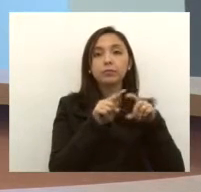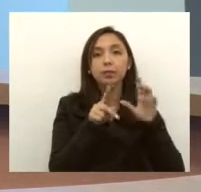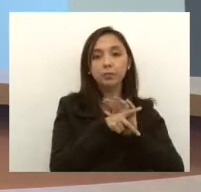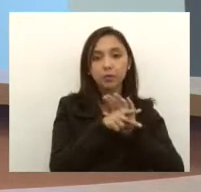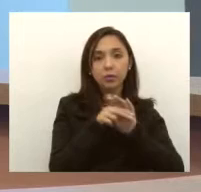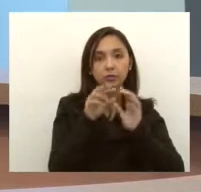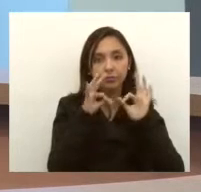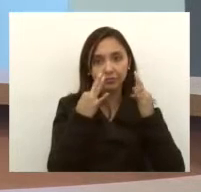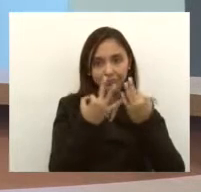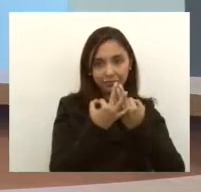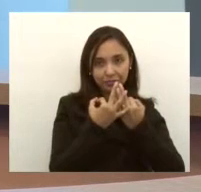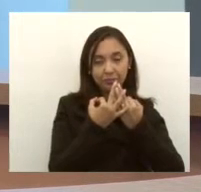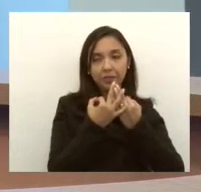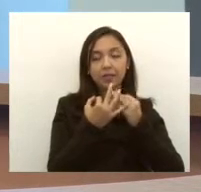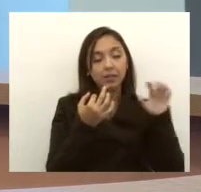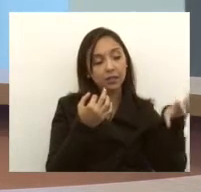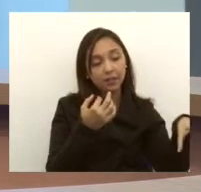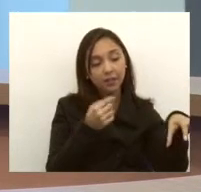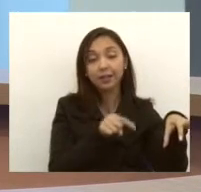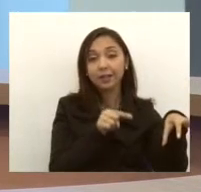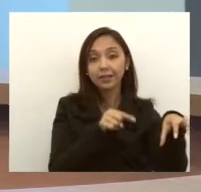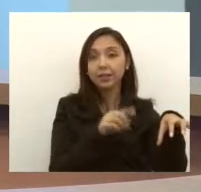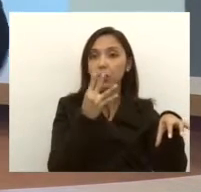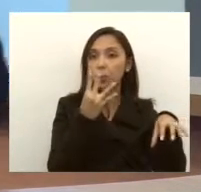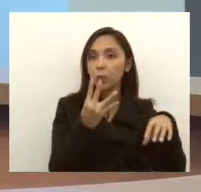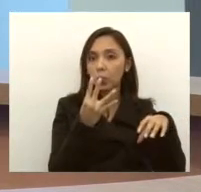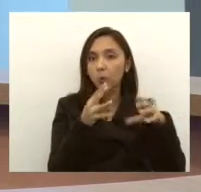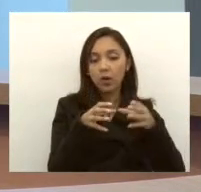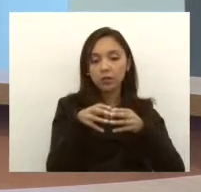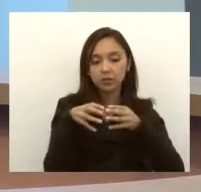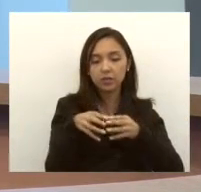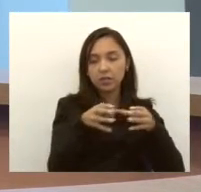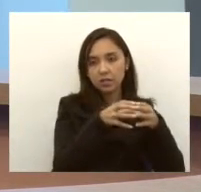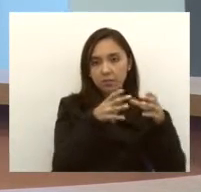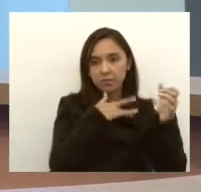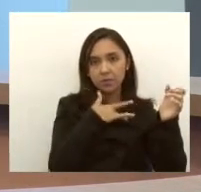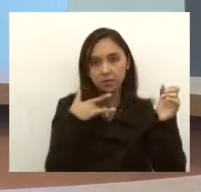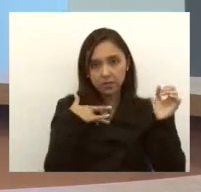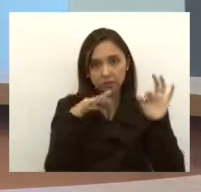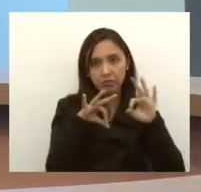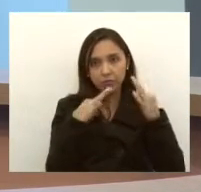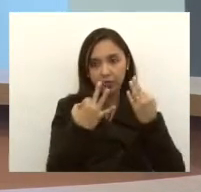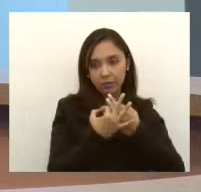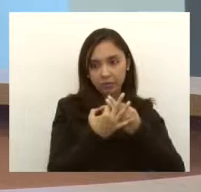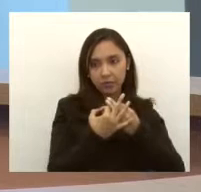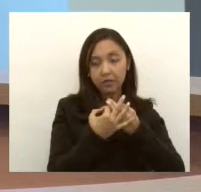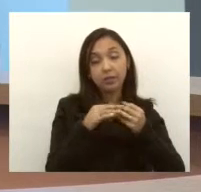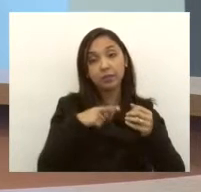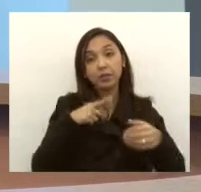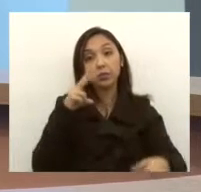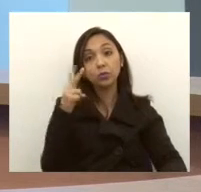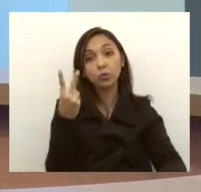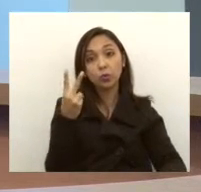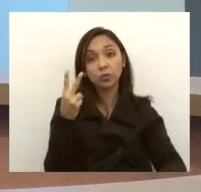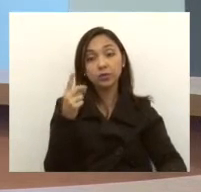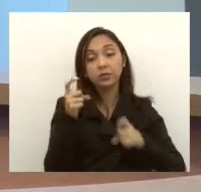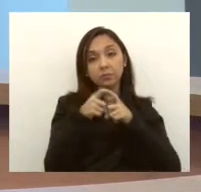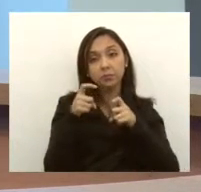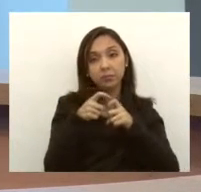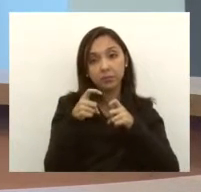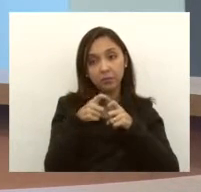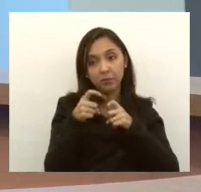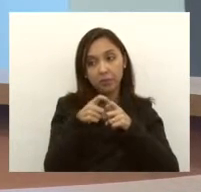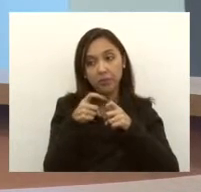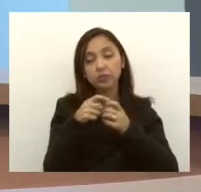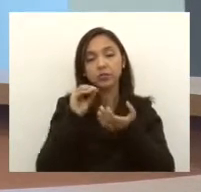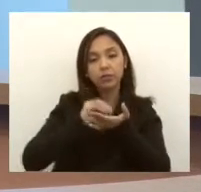saúde da família, ali tem quatro equipes da saúde da família, sendo que só tem dois médicos generalistas.